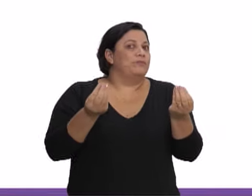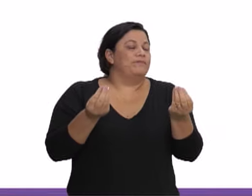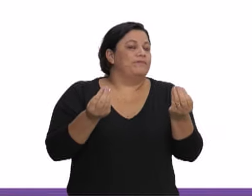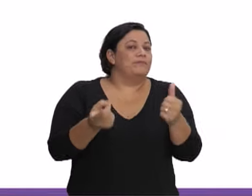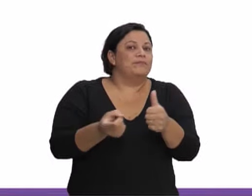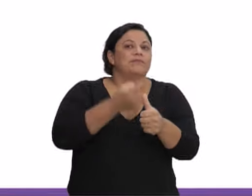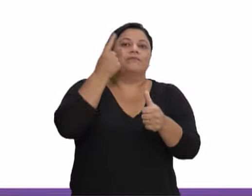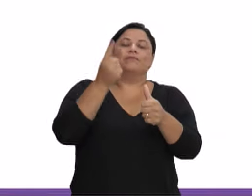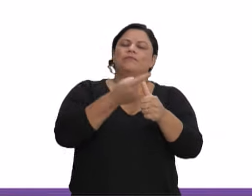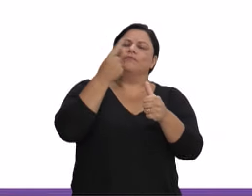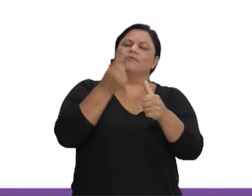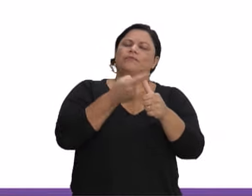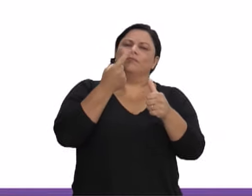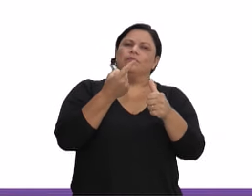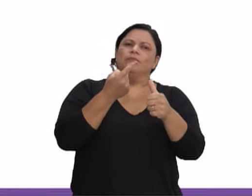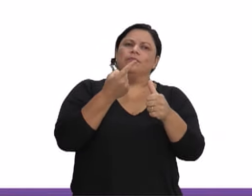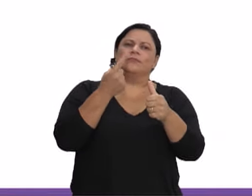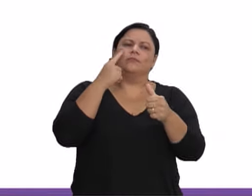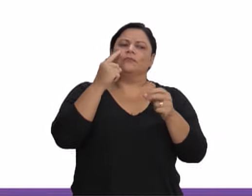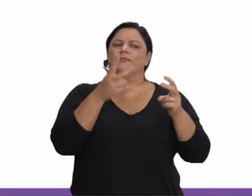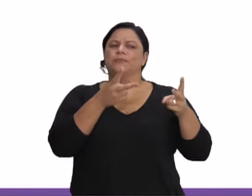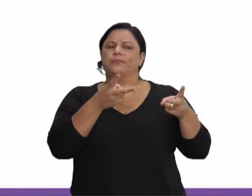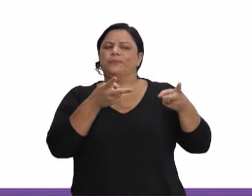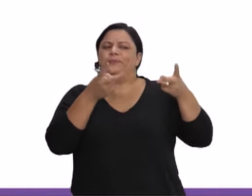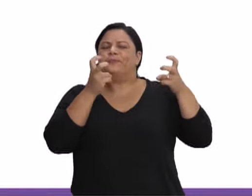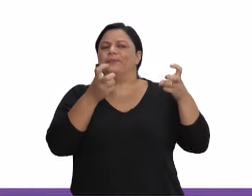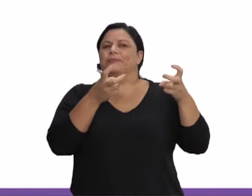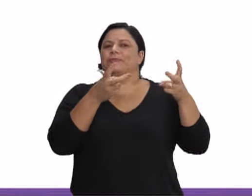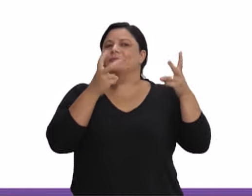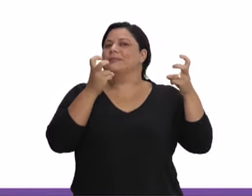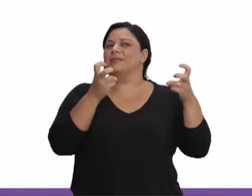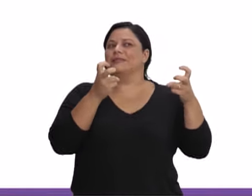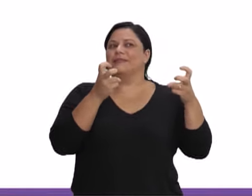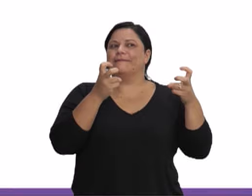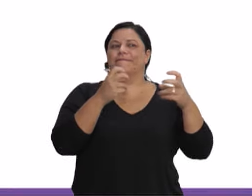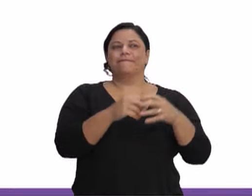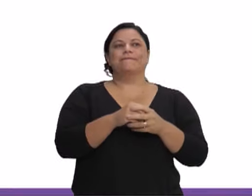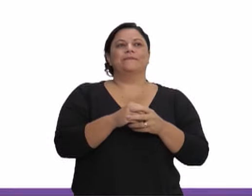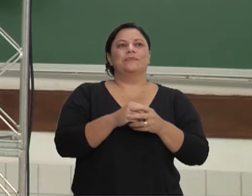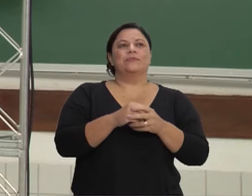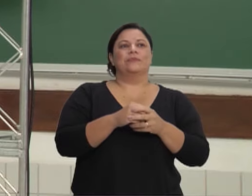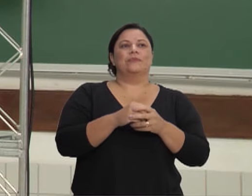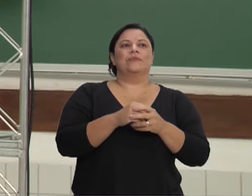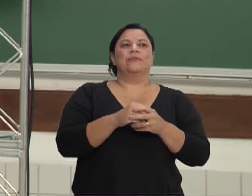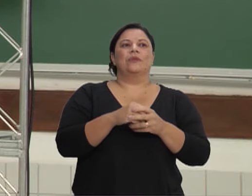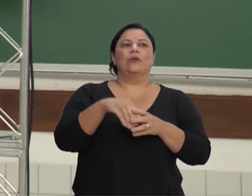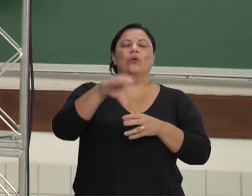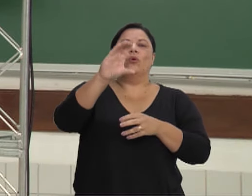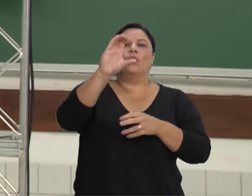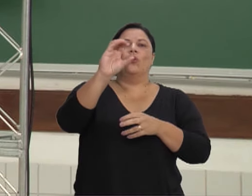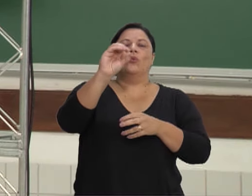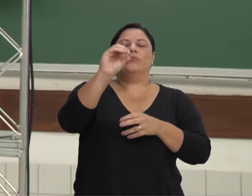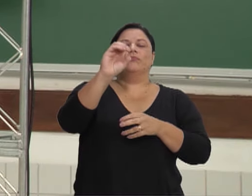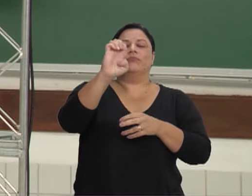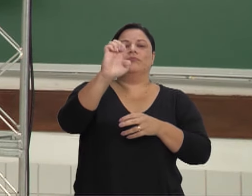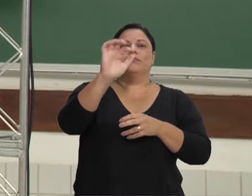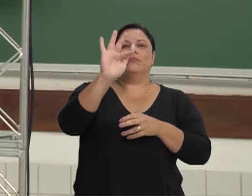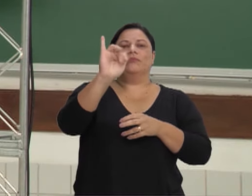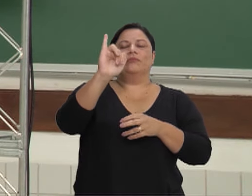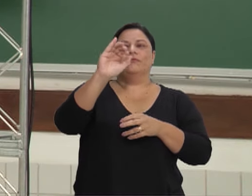tenho que identificar, meu coeficiente angular da reta R, né? A gente já viu como